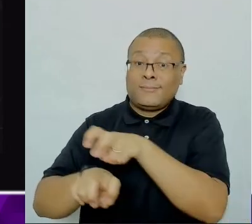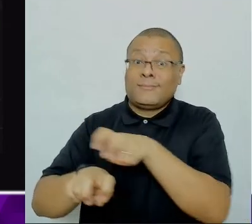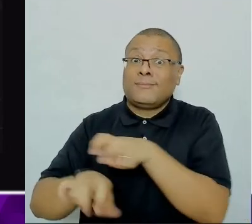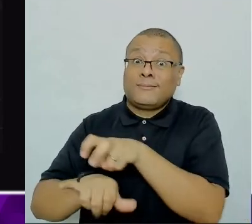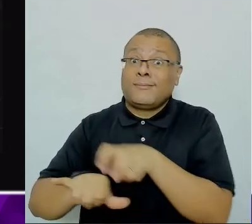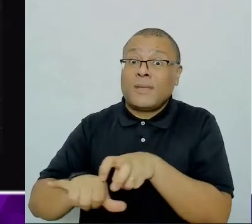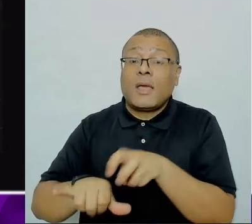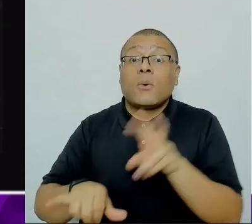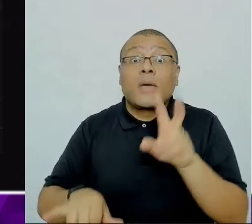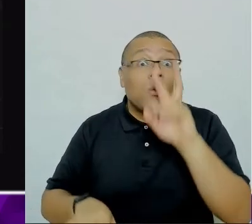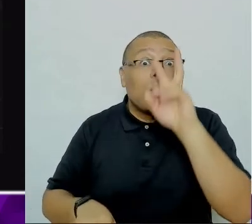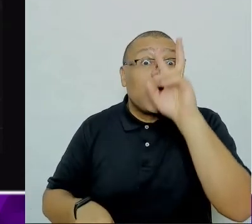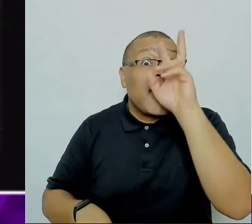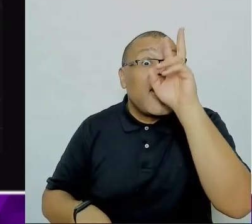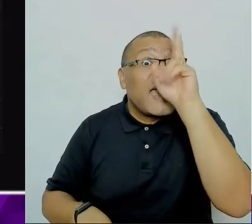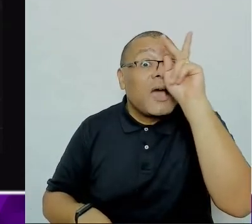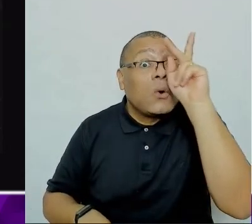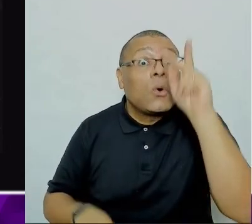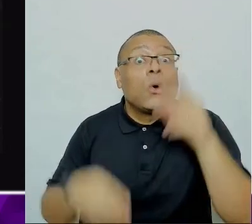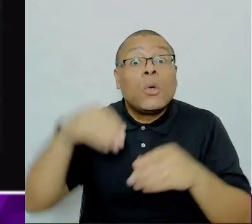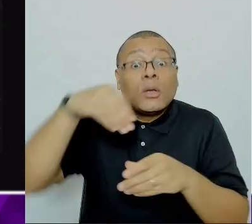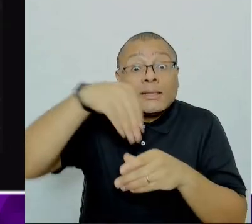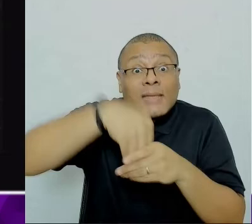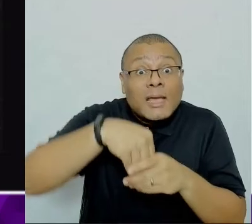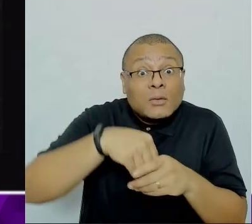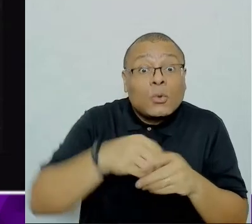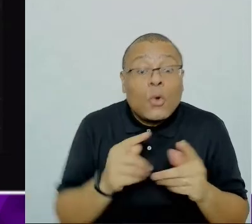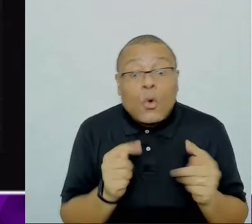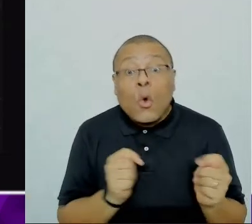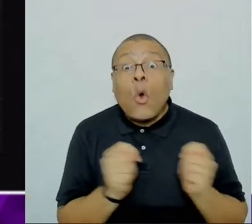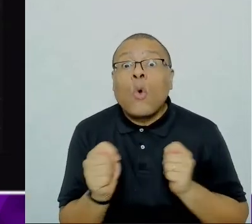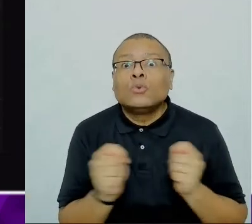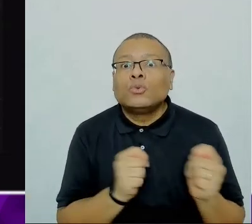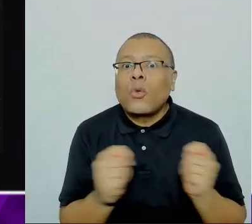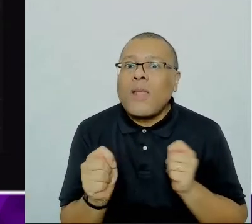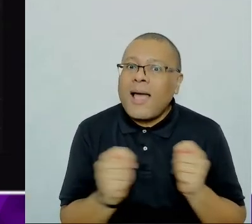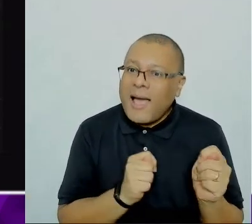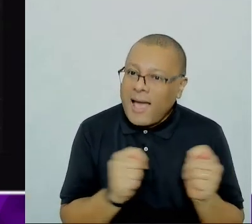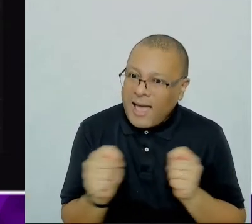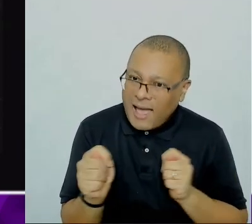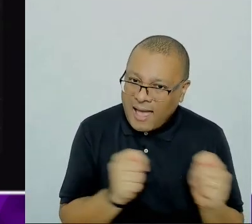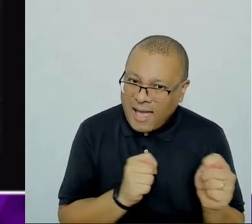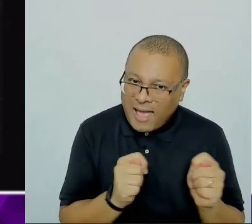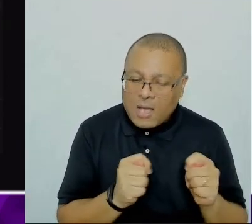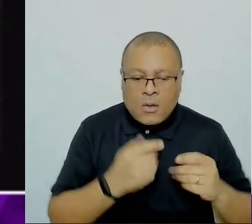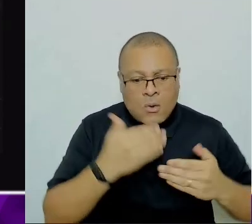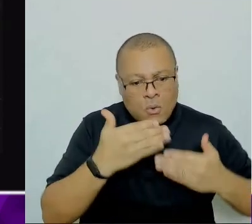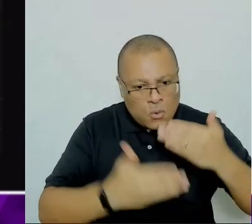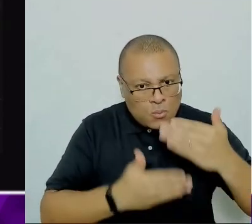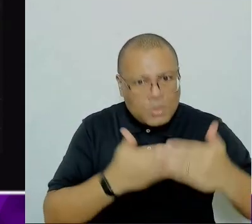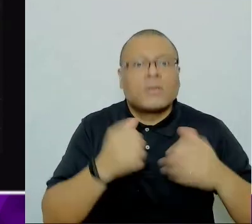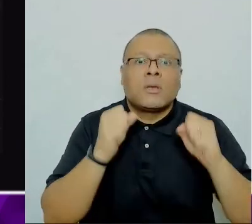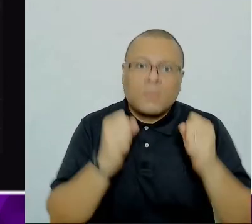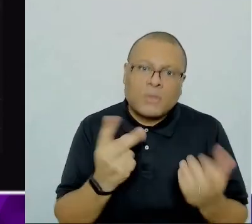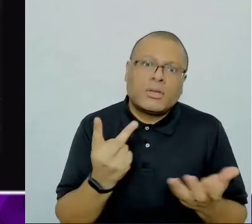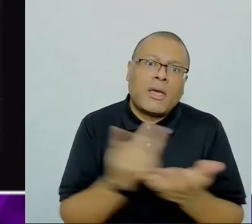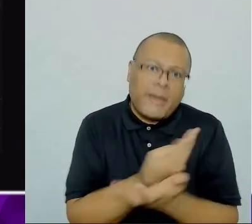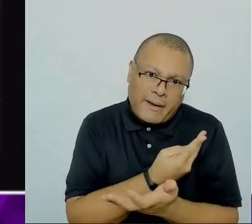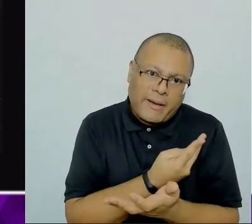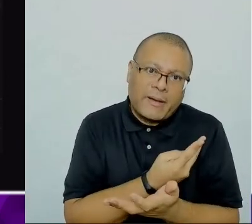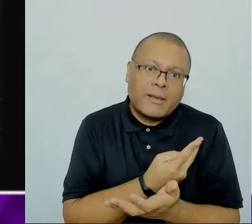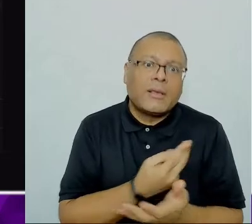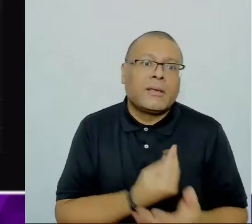é que vocês errem dentro de um local, dentro de um processo em que pode errar, que não lida, por exemplo, com a